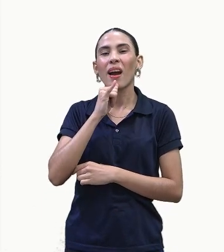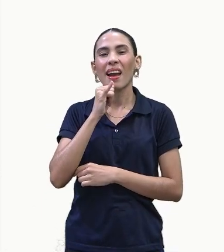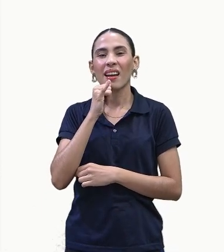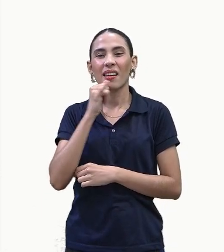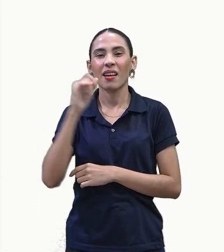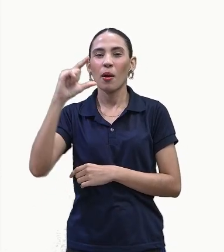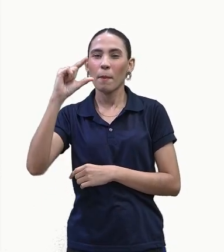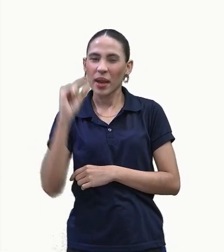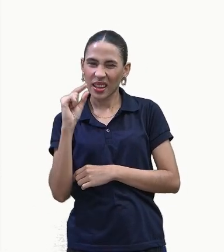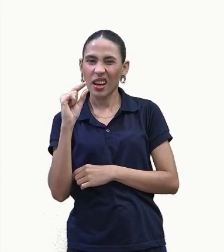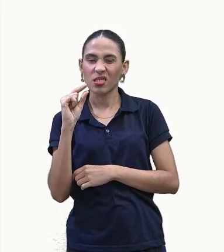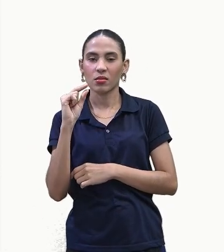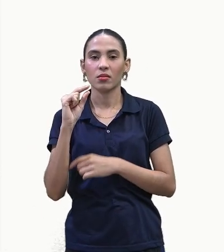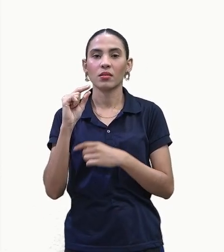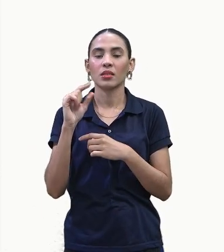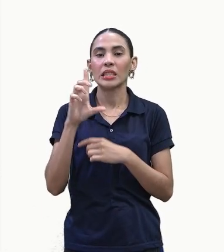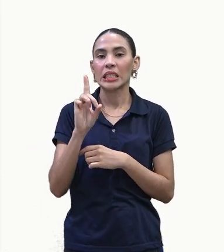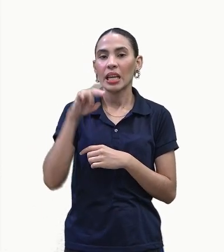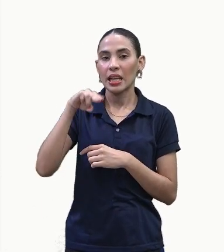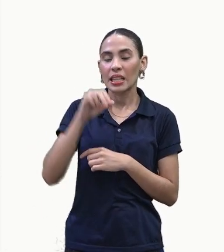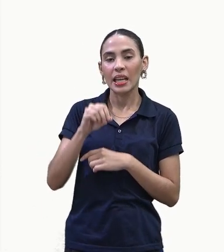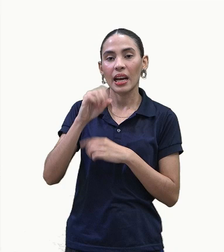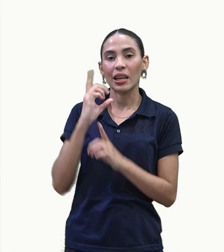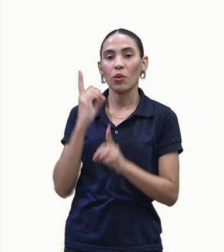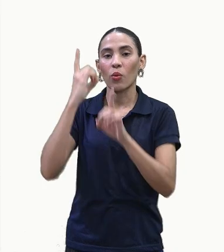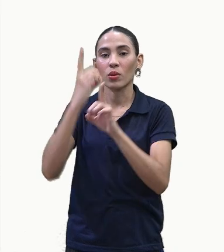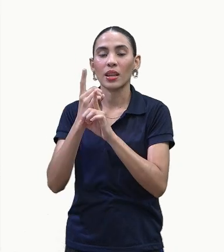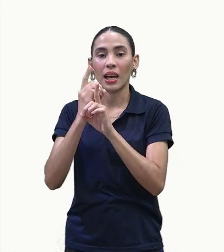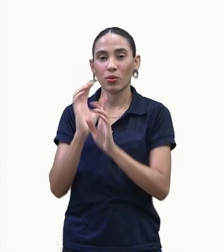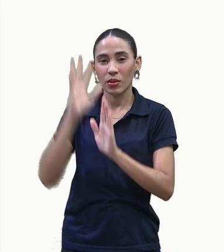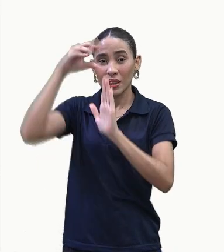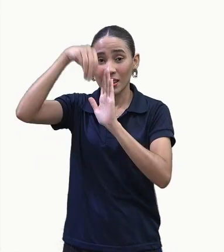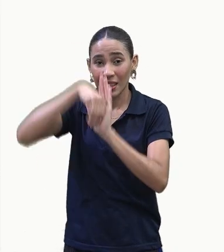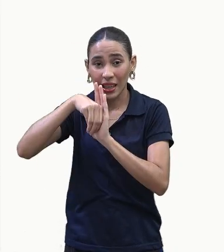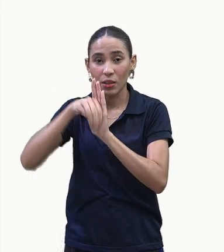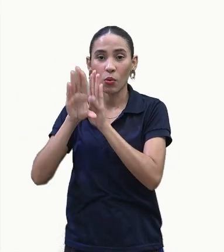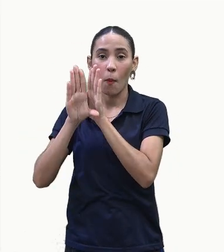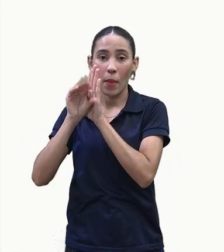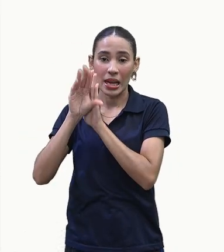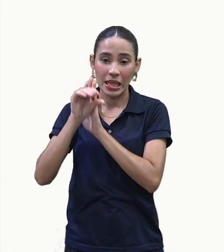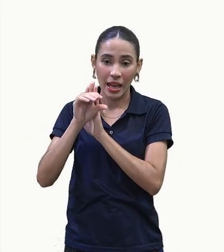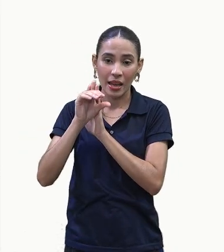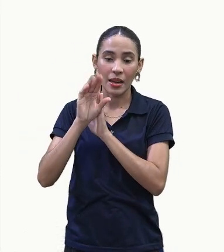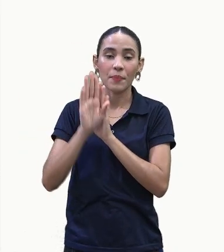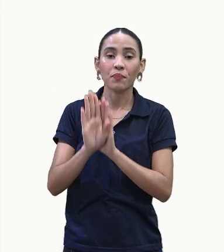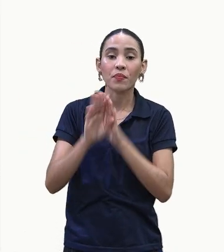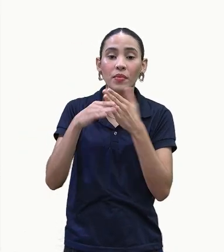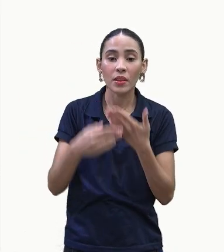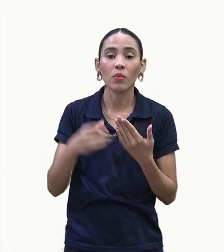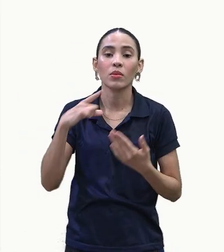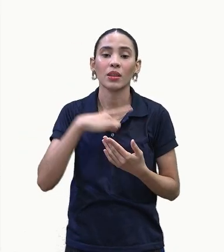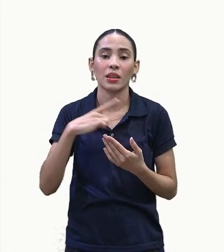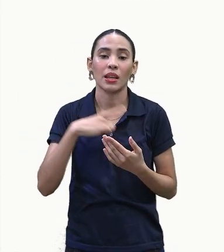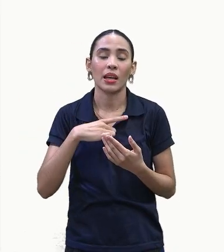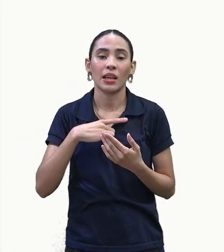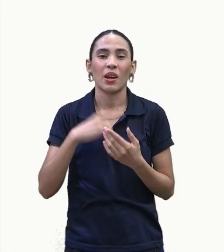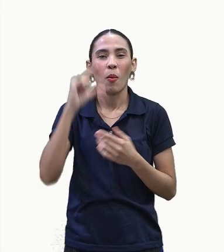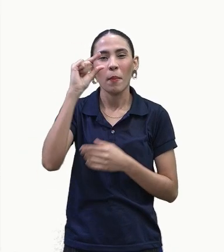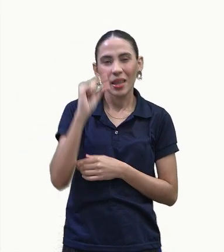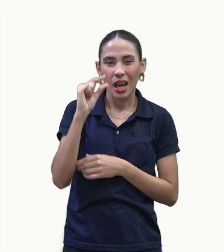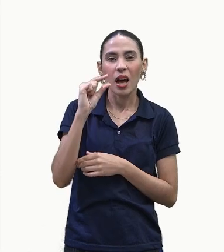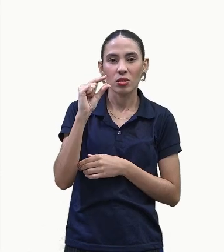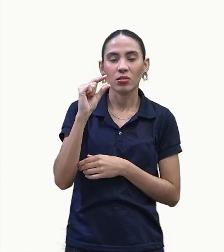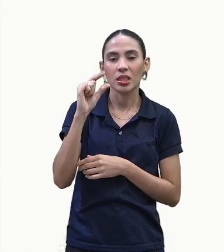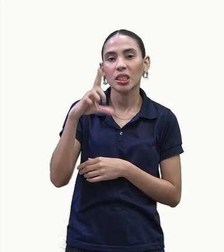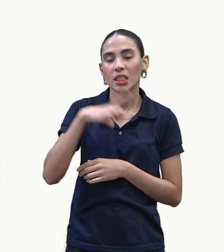pedaço de DNA encontrado no interior de bactérias. E aí ele tem, então, como ele é um pedaço de DNA,